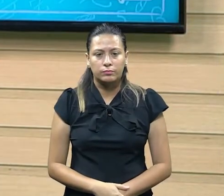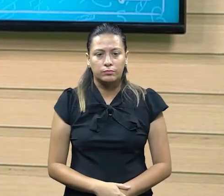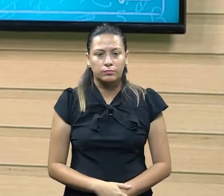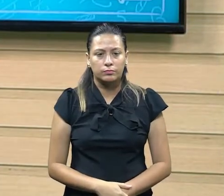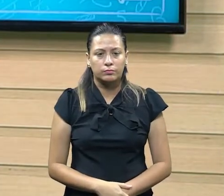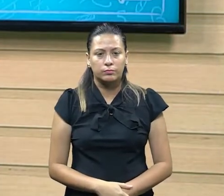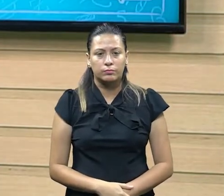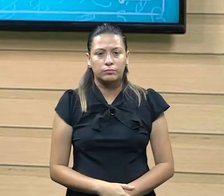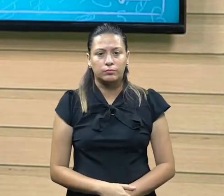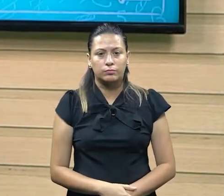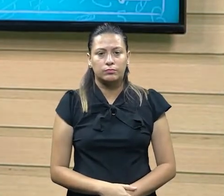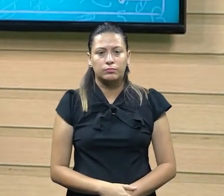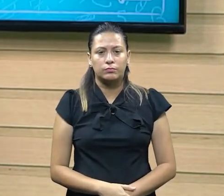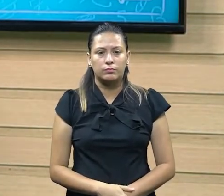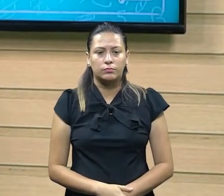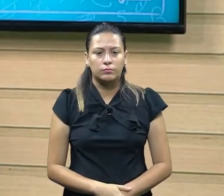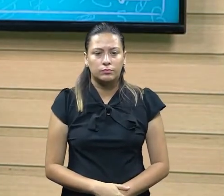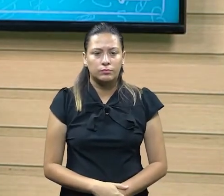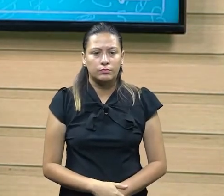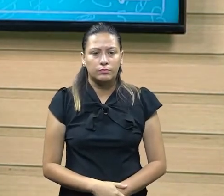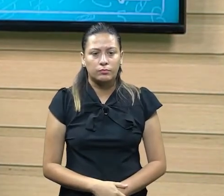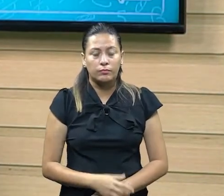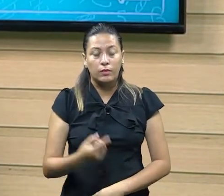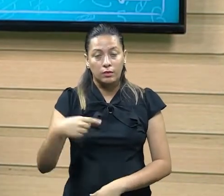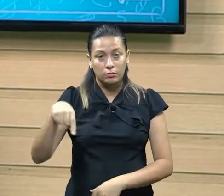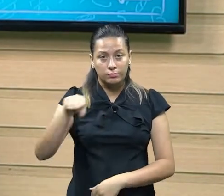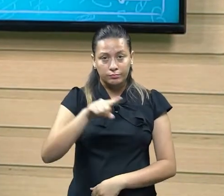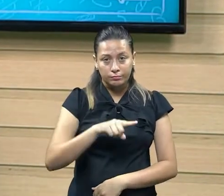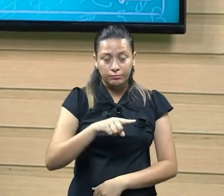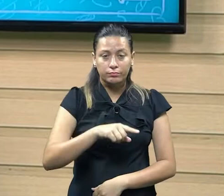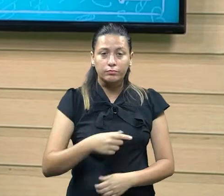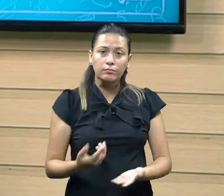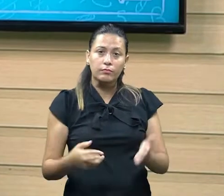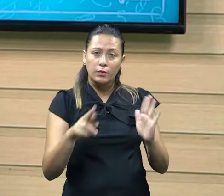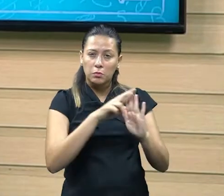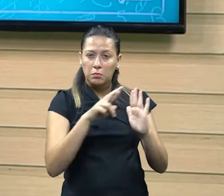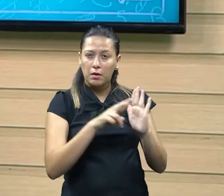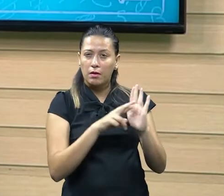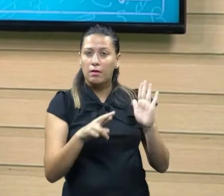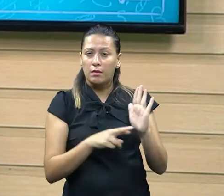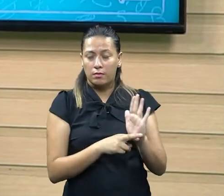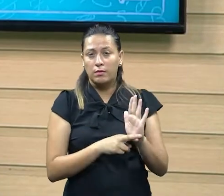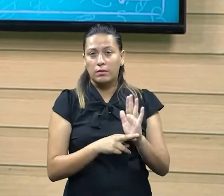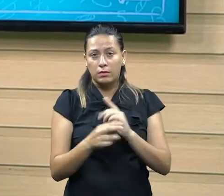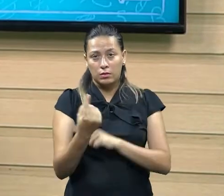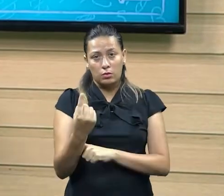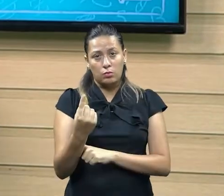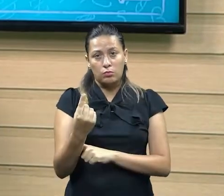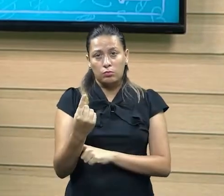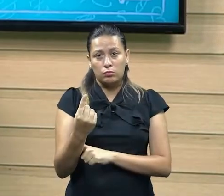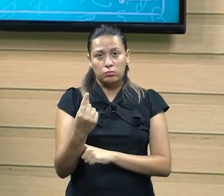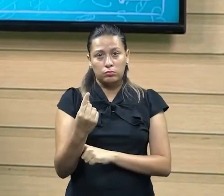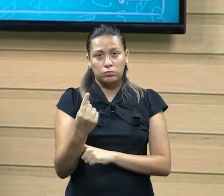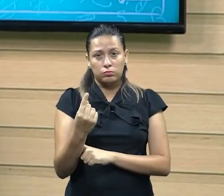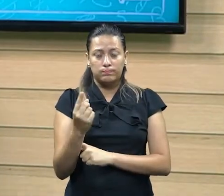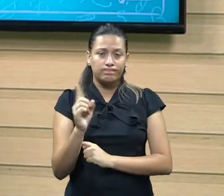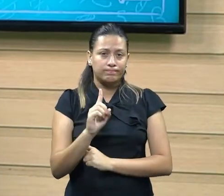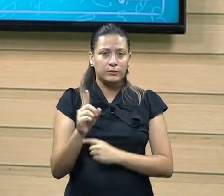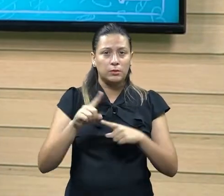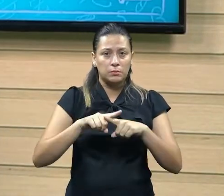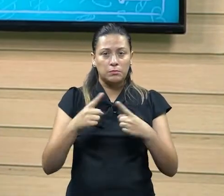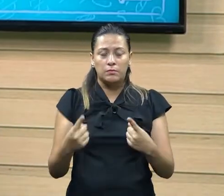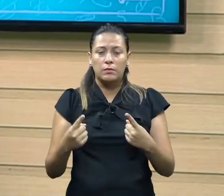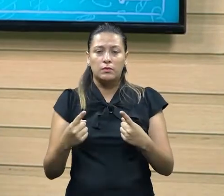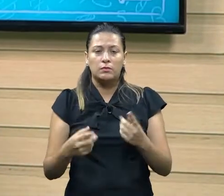checklist quanto o APR, eles não seguem um padrão único. Eles são um padrão da empresa,